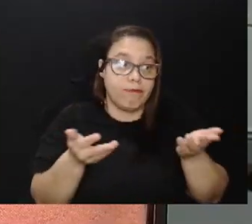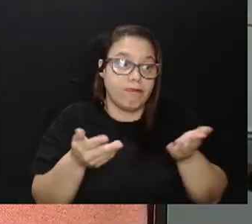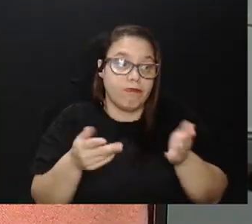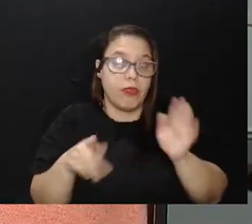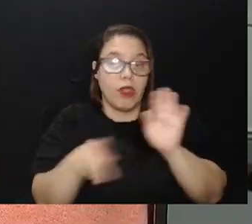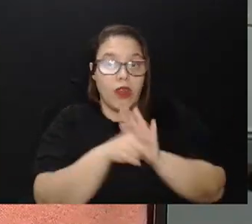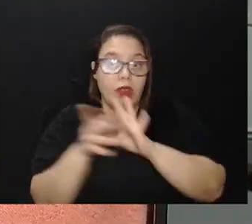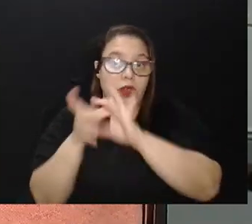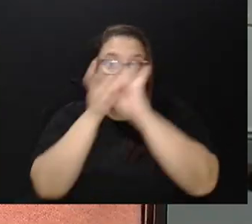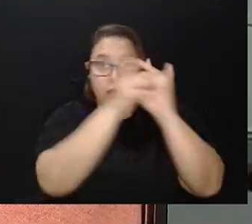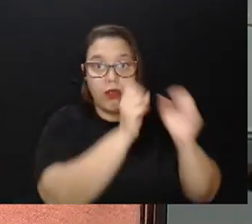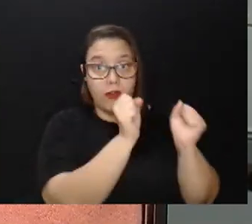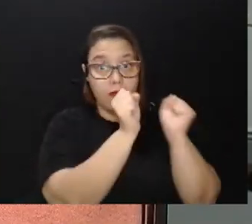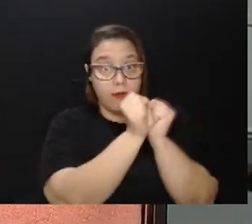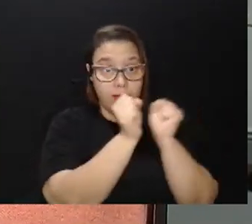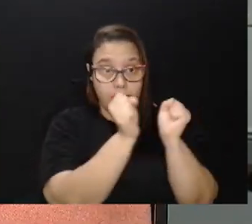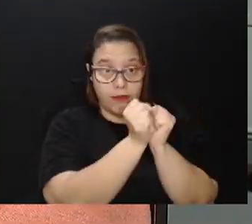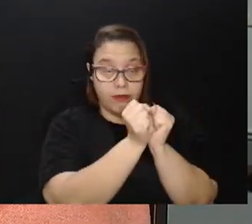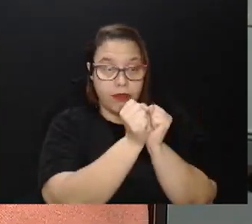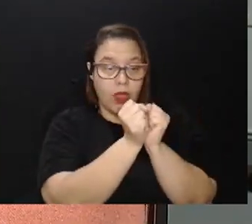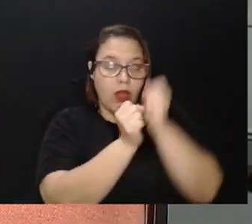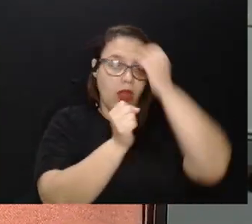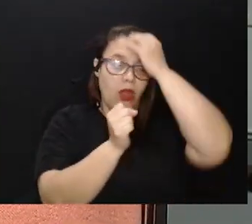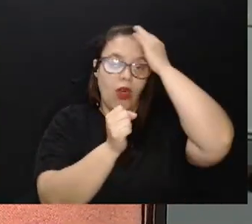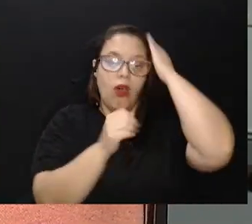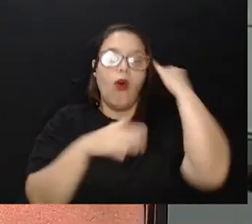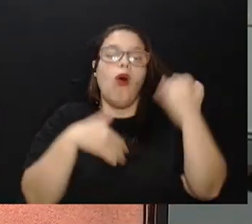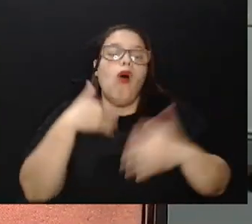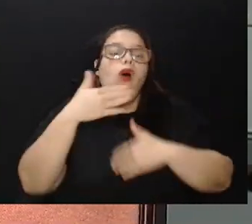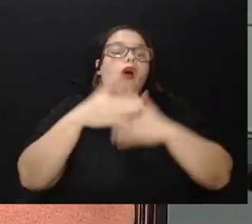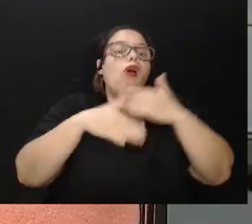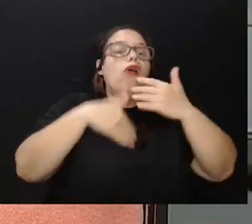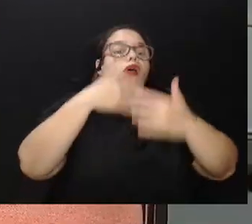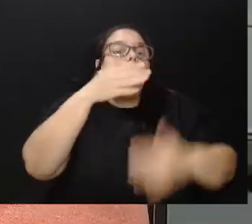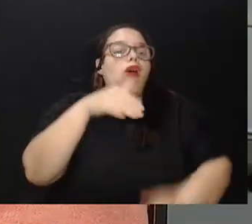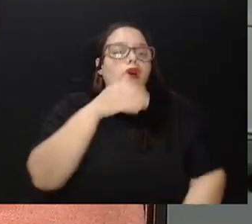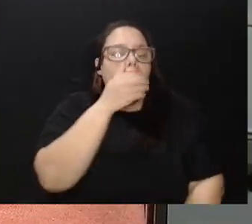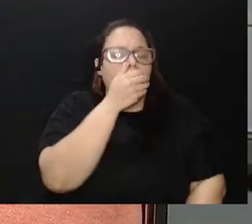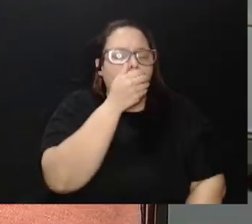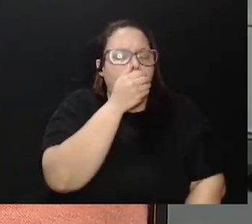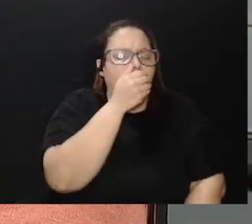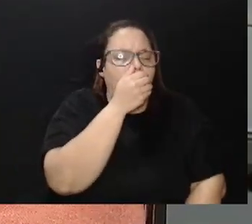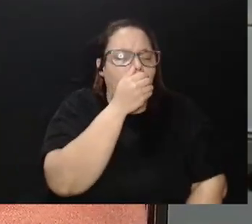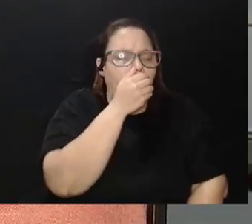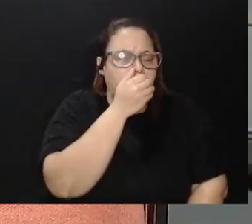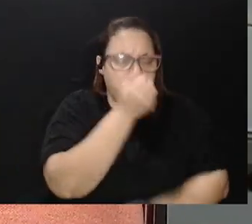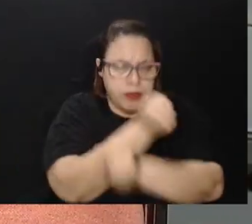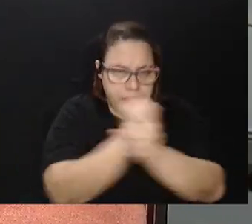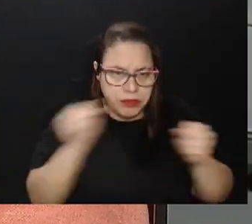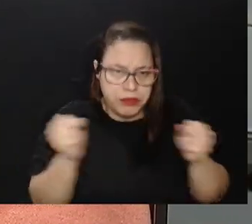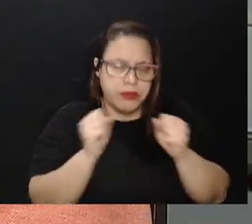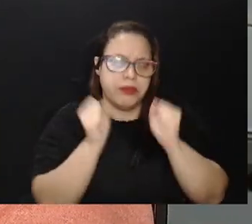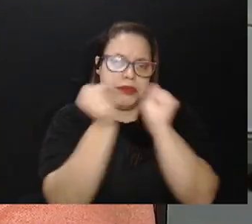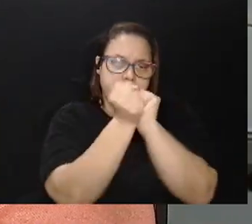e do próprio processo de abolição da escravidão, que foi dar nenhum direito para essas pessoas,